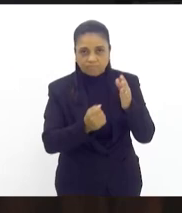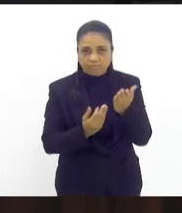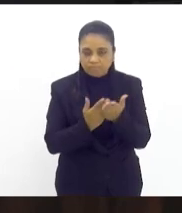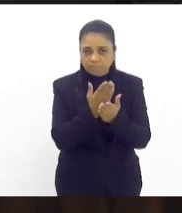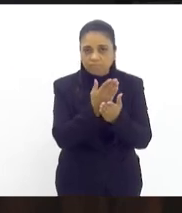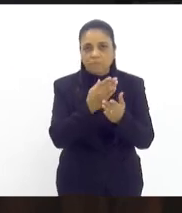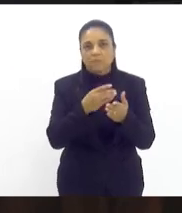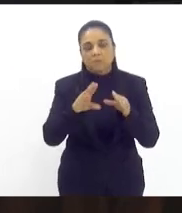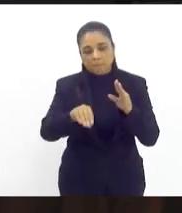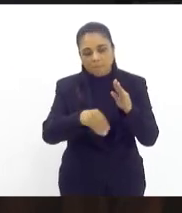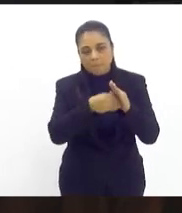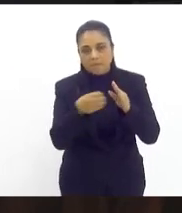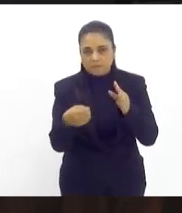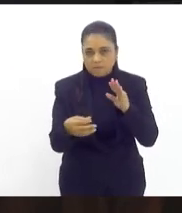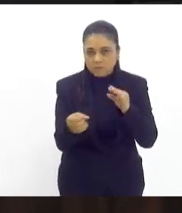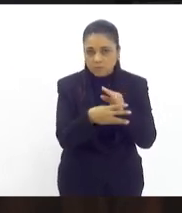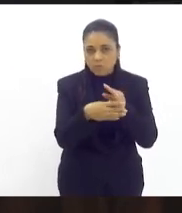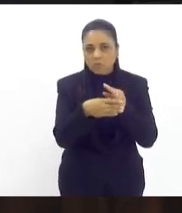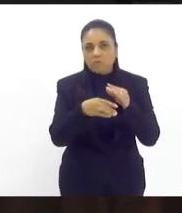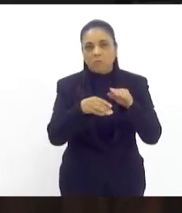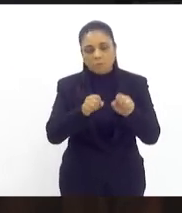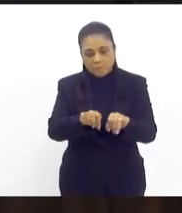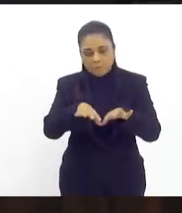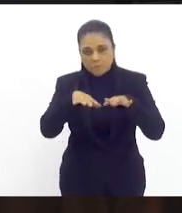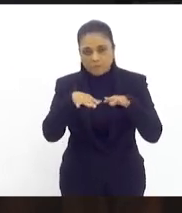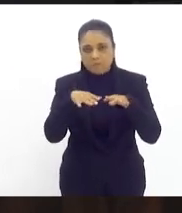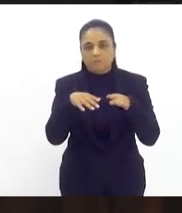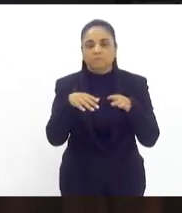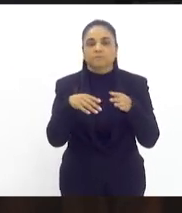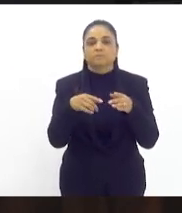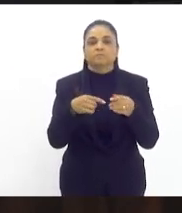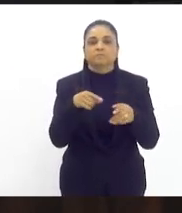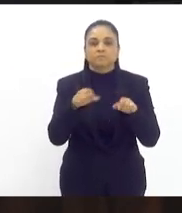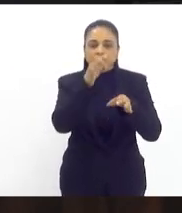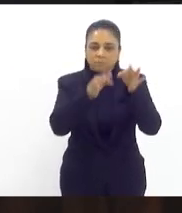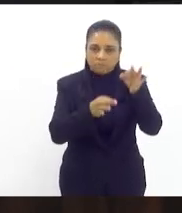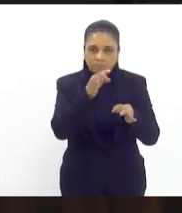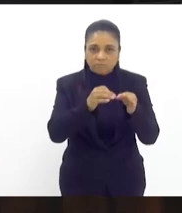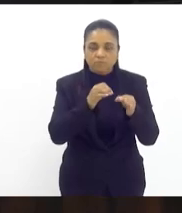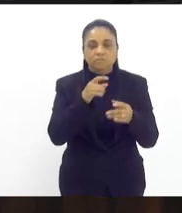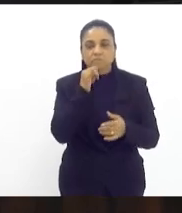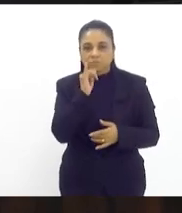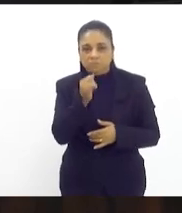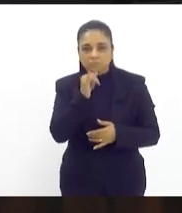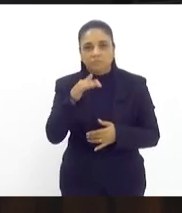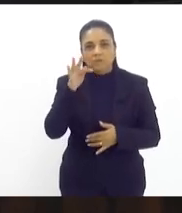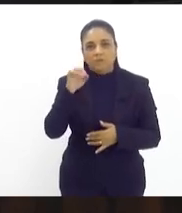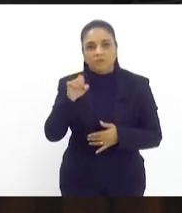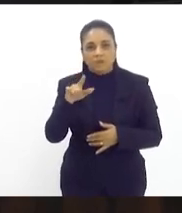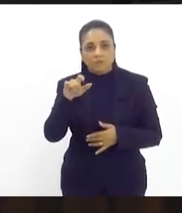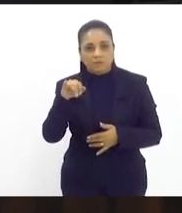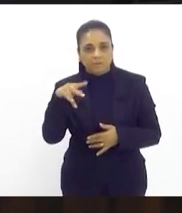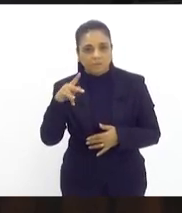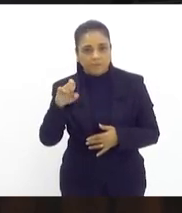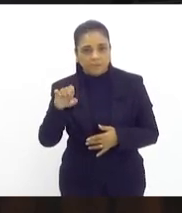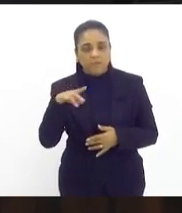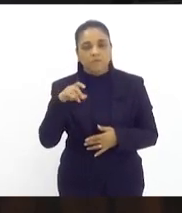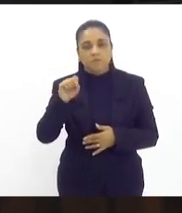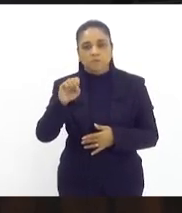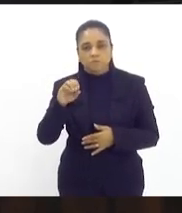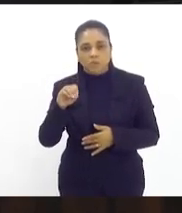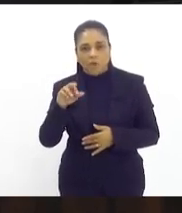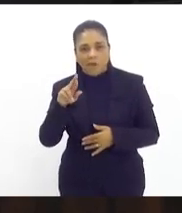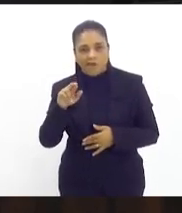pareceres as emendas de plenário da comissão de indicação Legislativa favorável relatou Deputado Felipe Soares e Felipe Soares